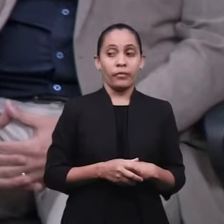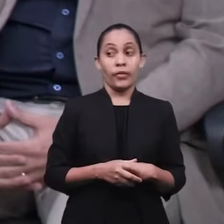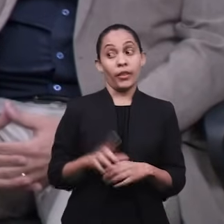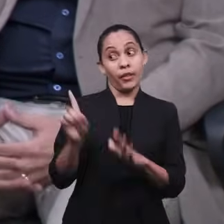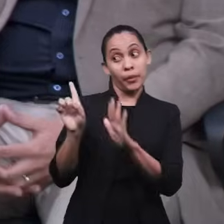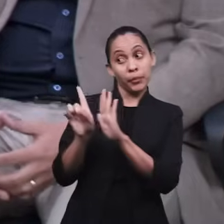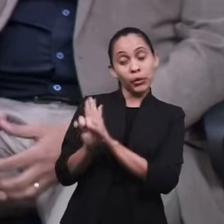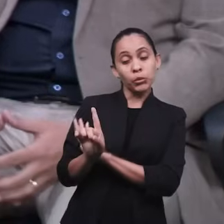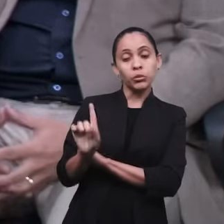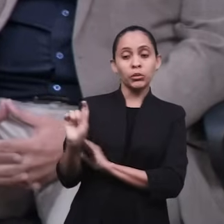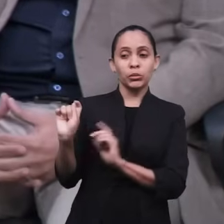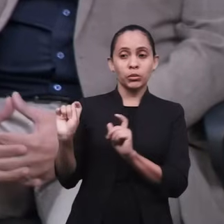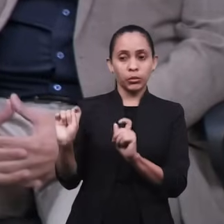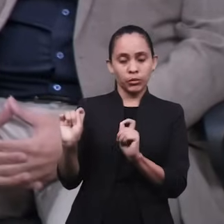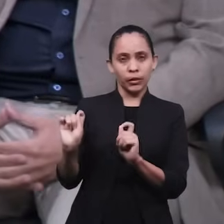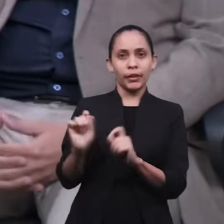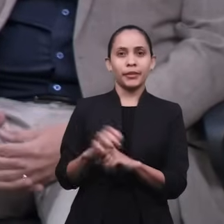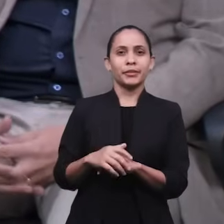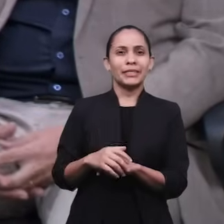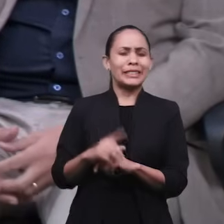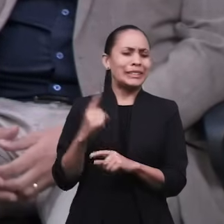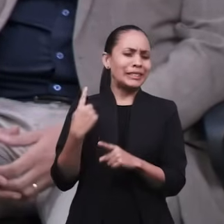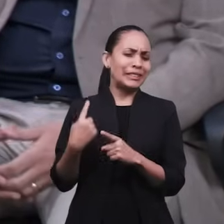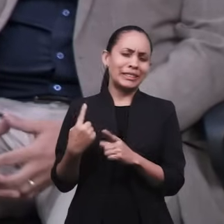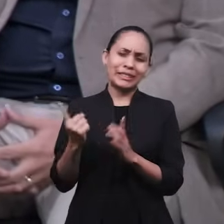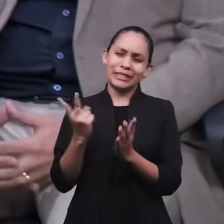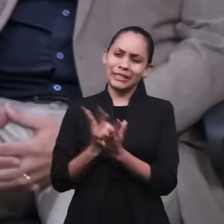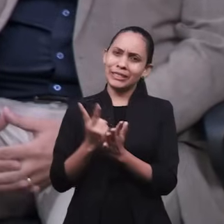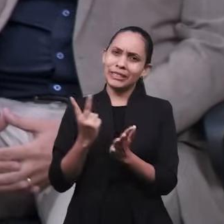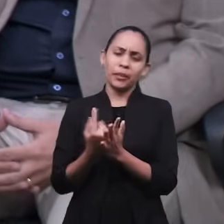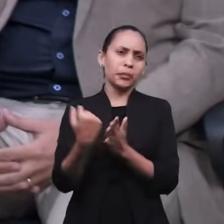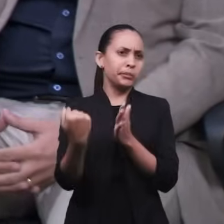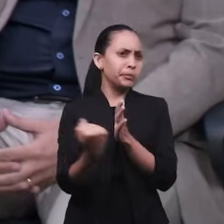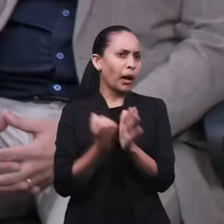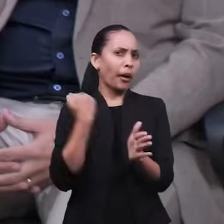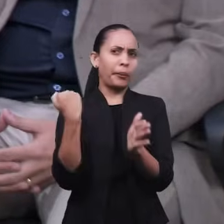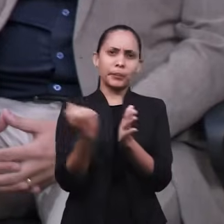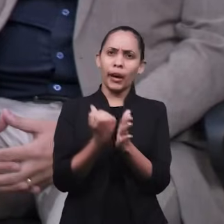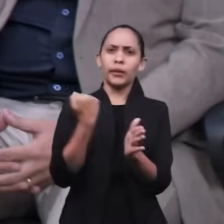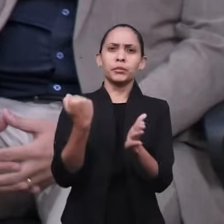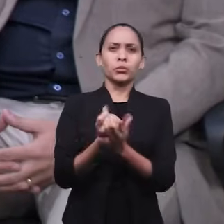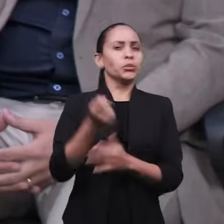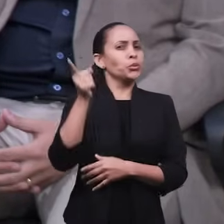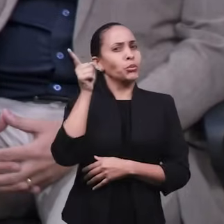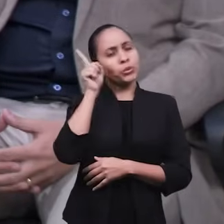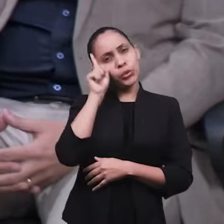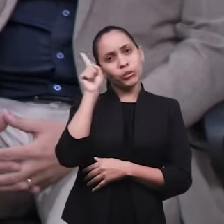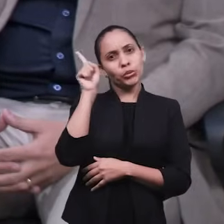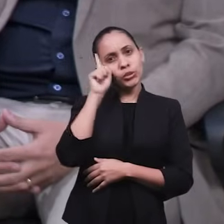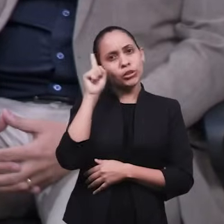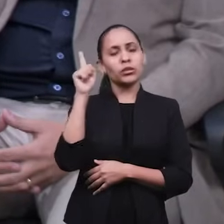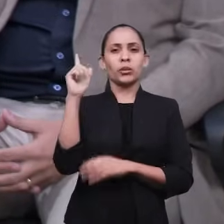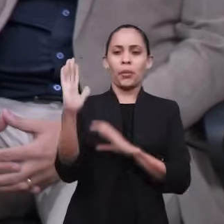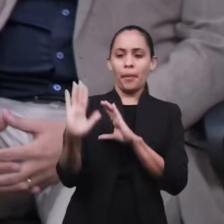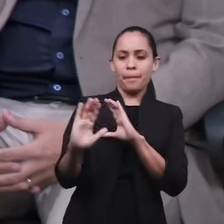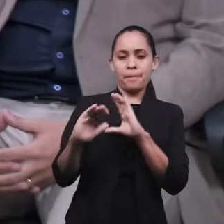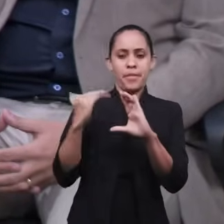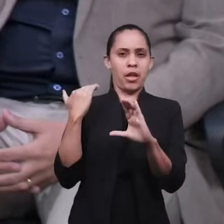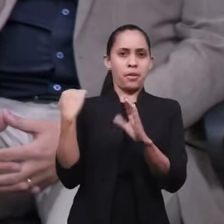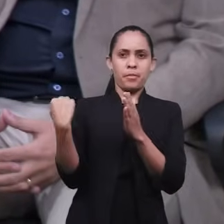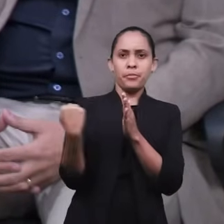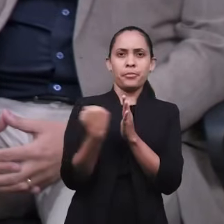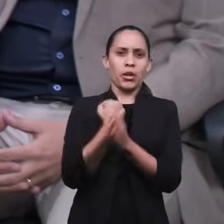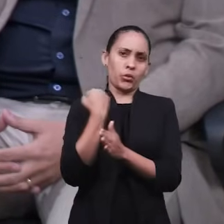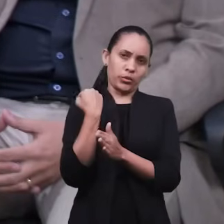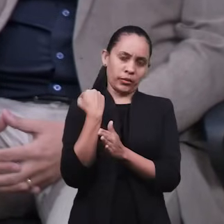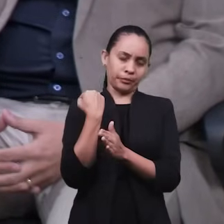Essa pergunta ela é feita diariamente no departamento de louvor. Todos os dias chegam no e-mail do departamento